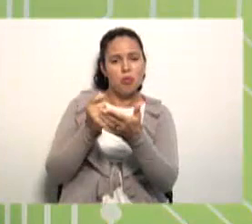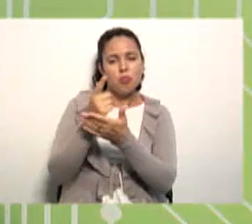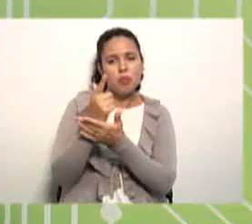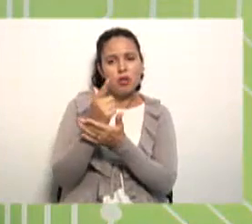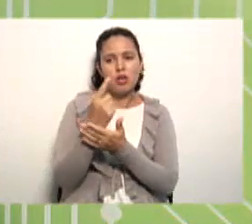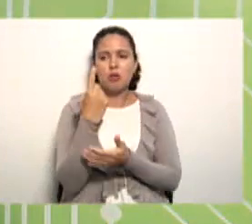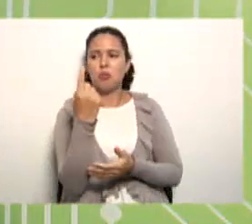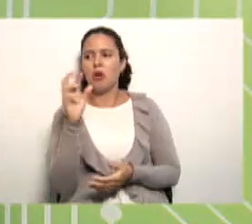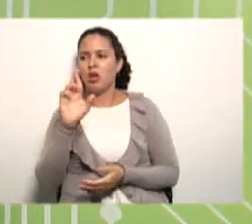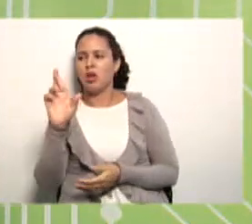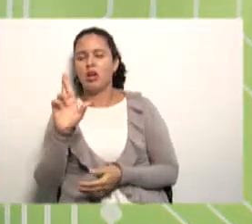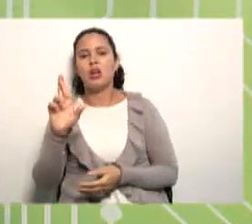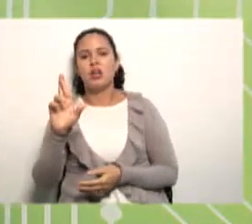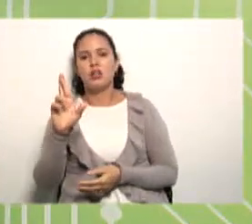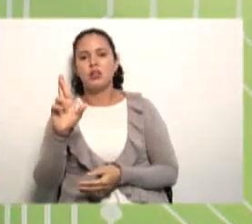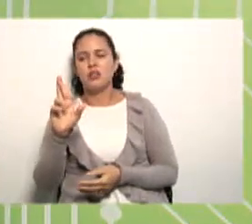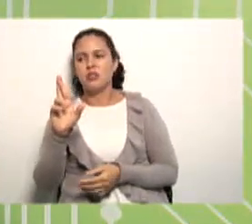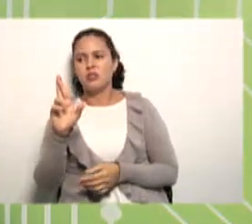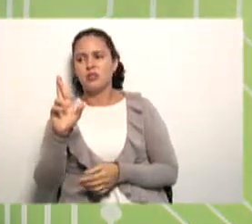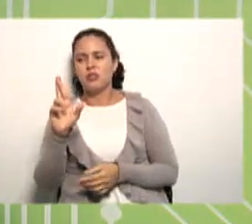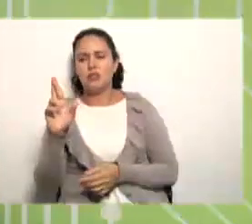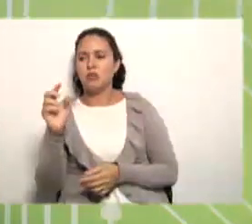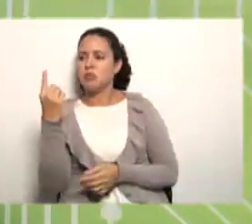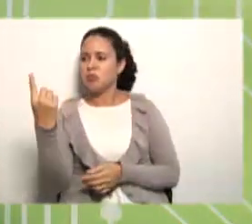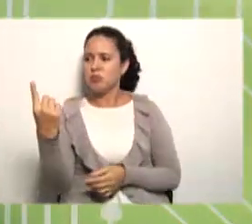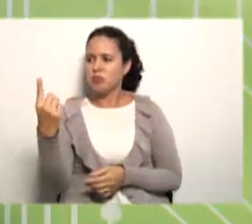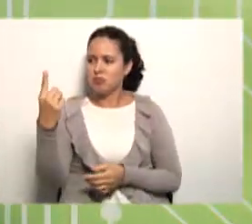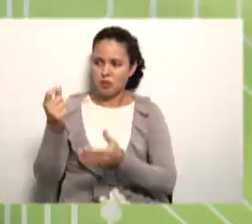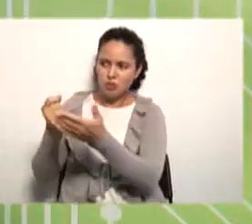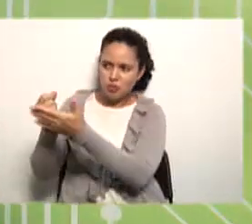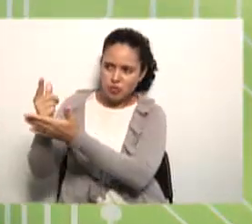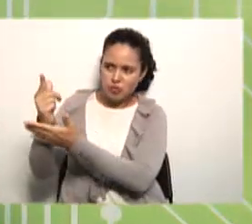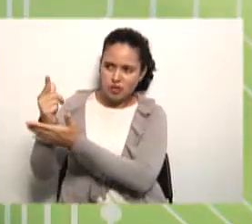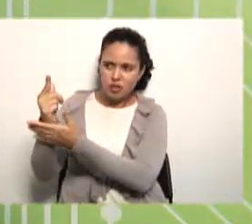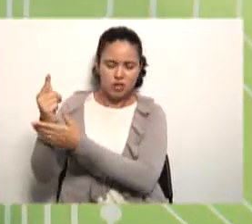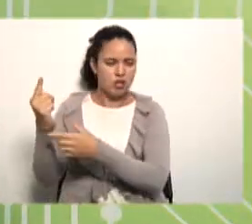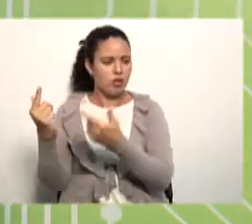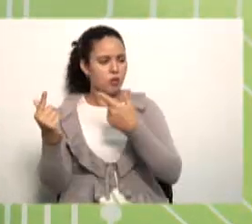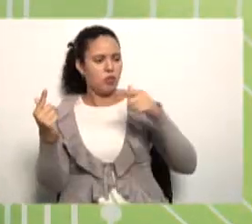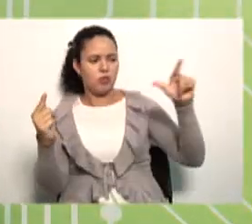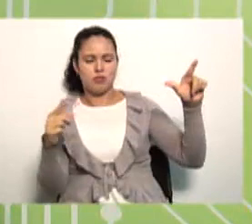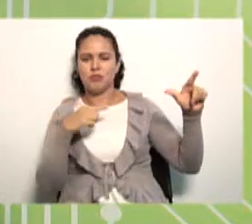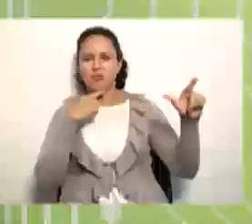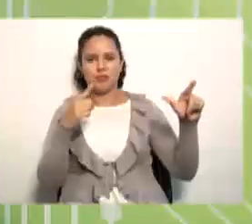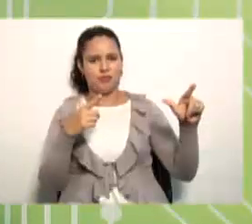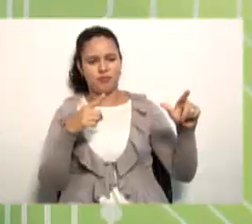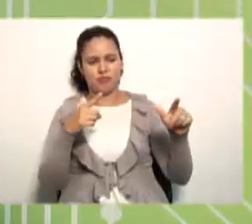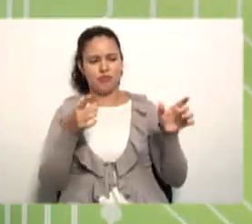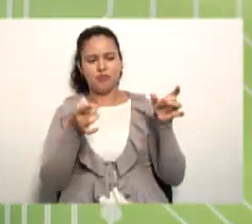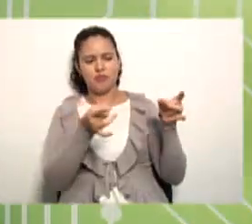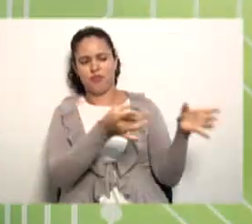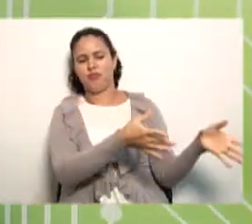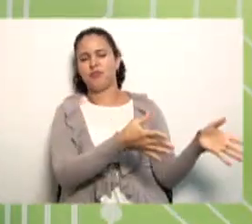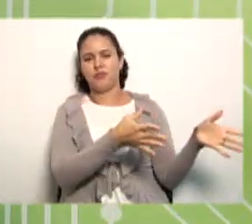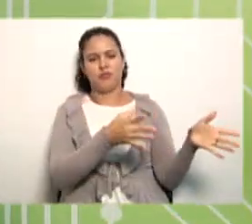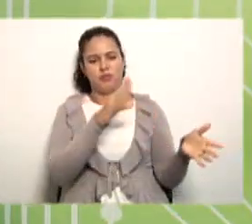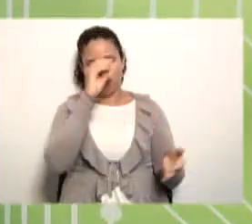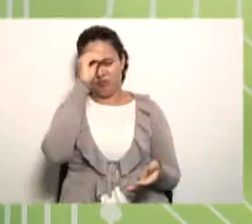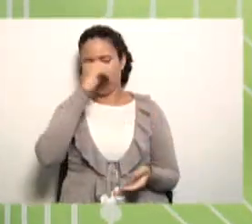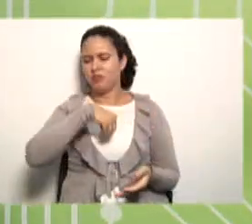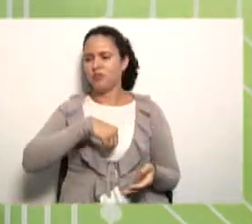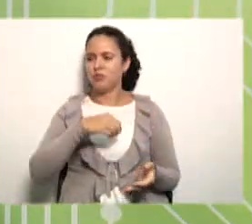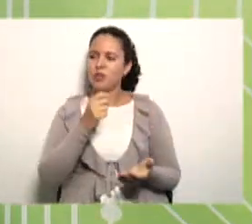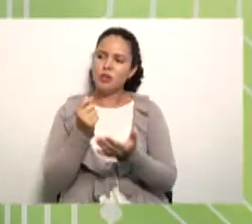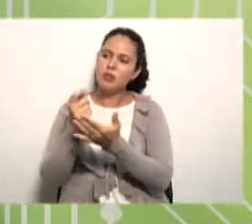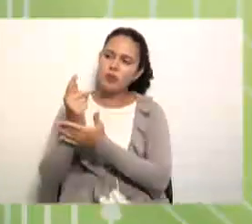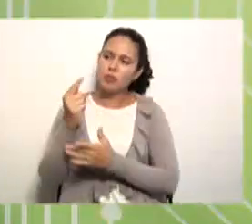R$1, você está escolhendo uma coisa para gastar esse R$1 e você está desistindo das outras opções do que